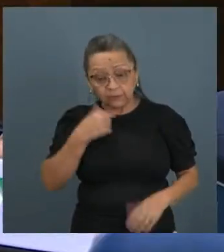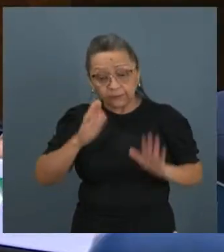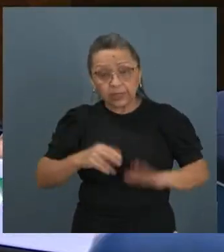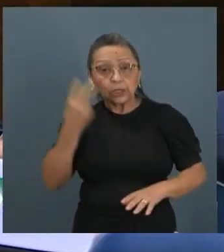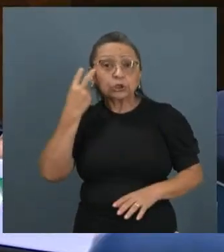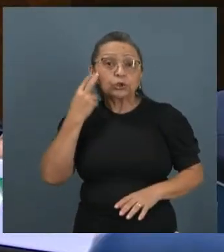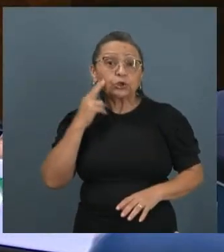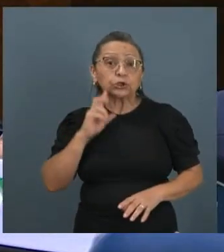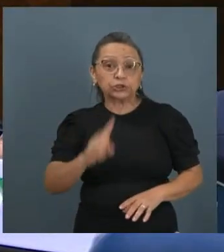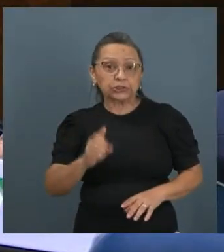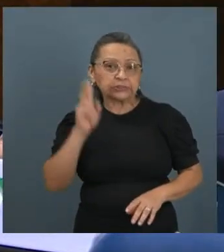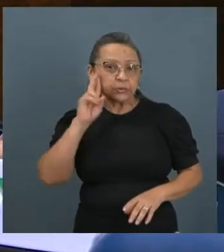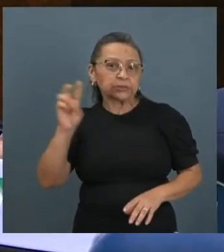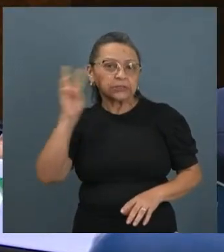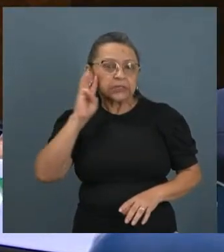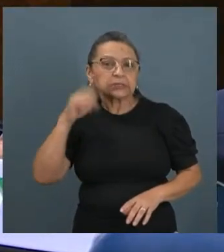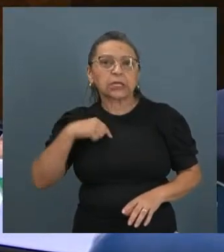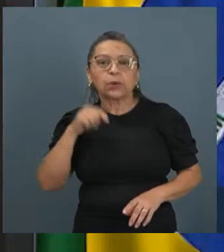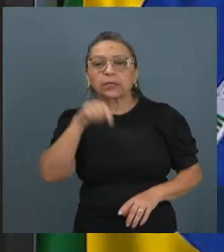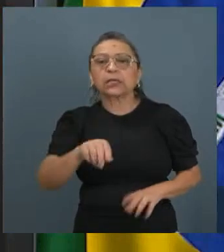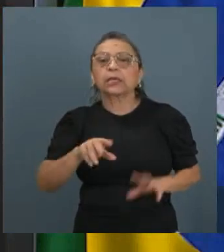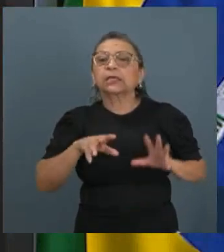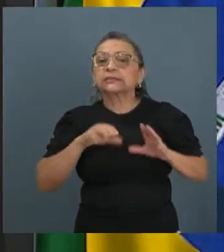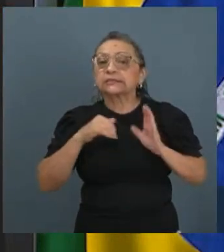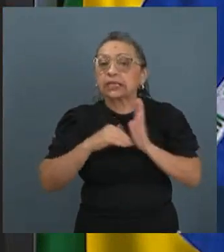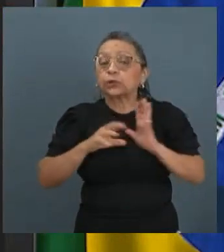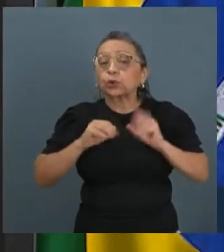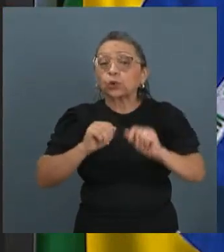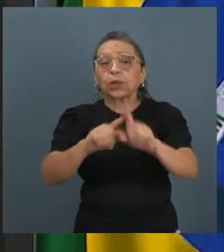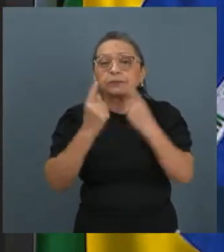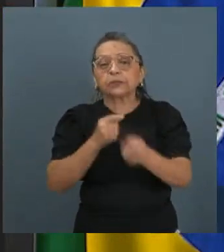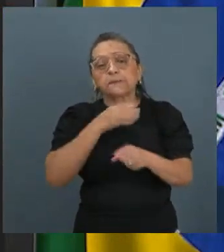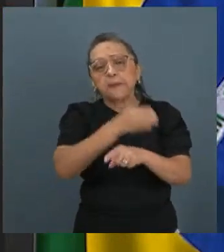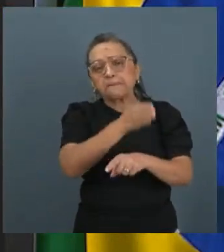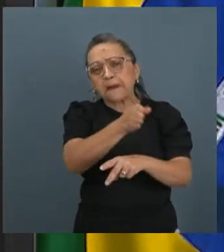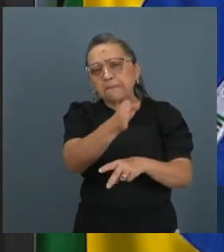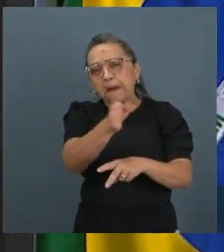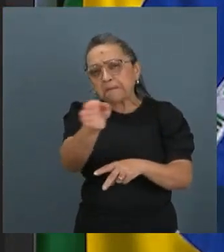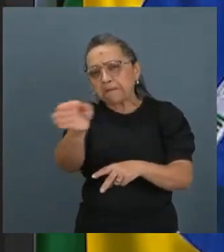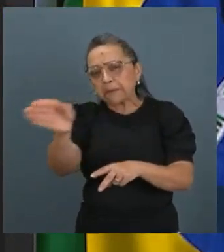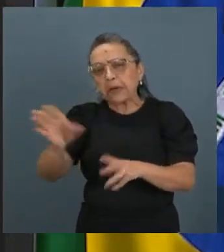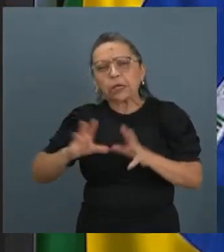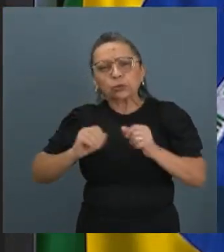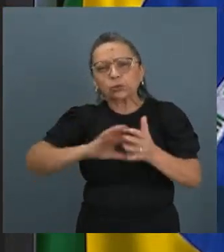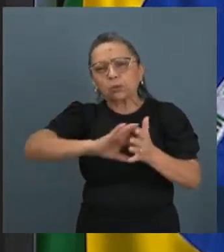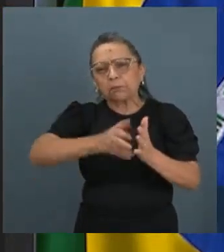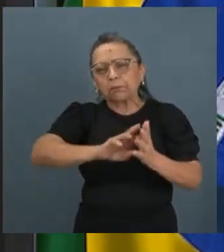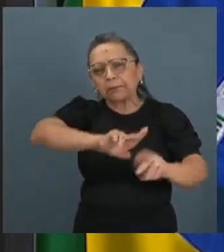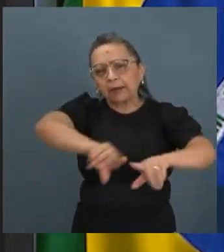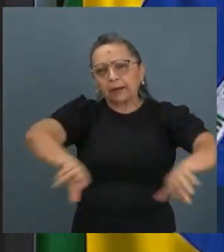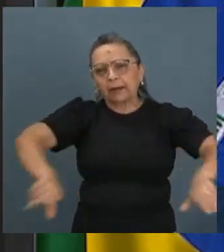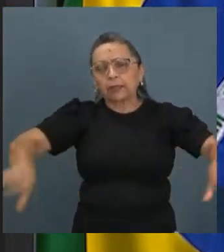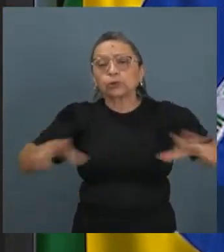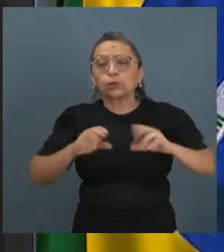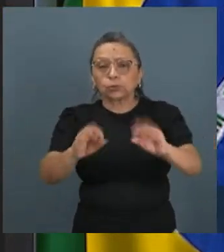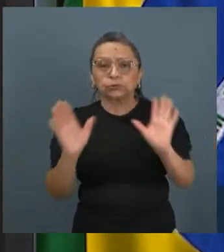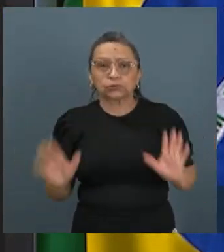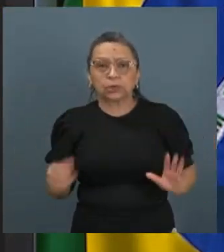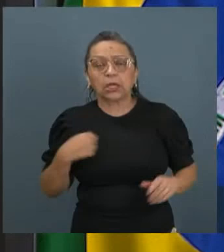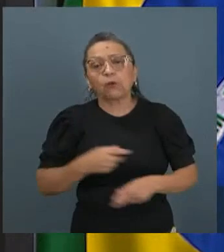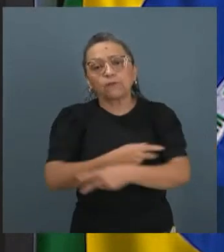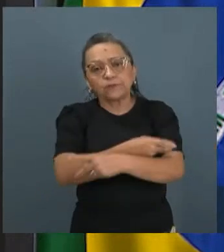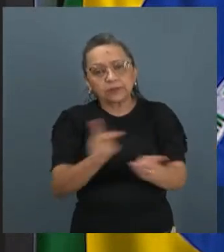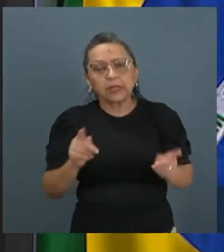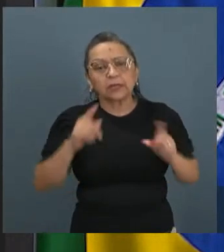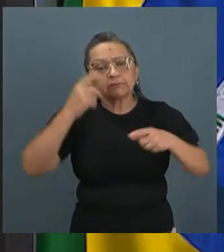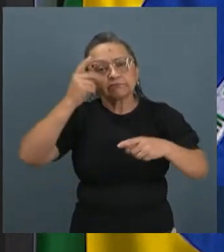visitar gabinetes de colegas aqui, de vários partidos, PT, PL, todos os outros partidos eu